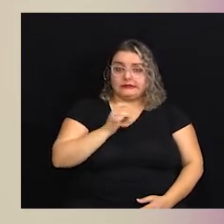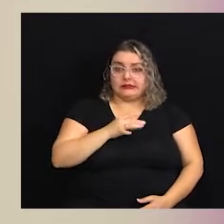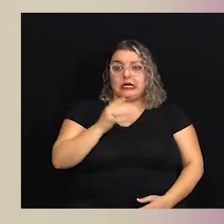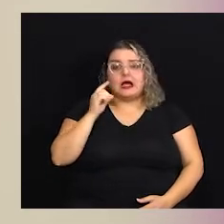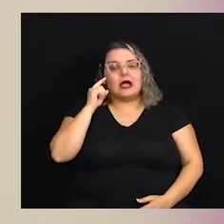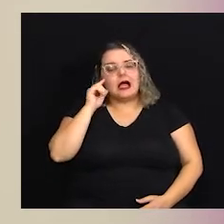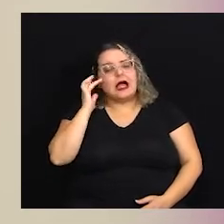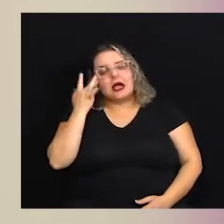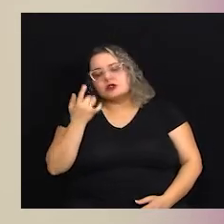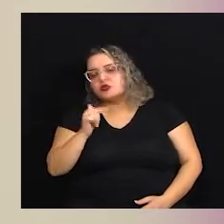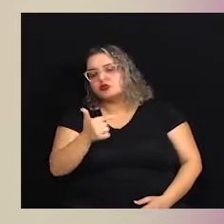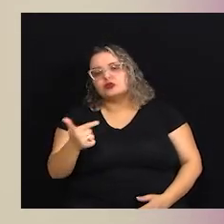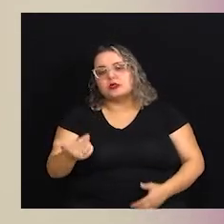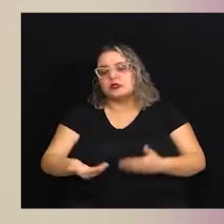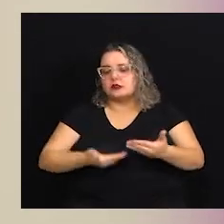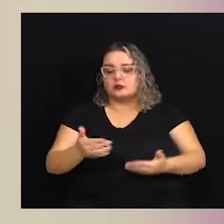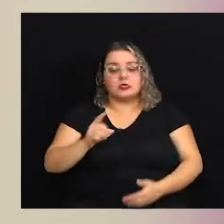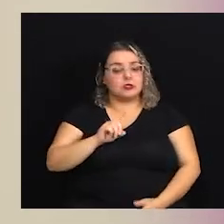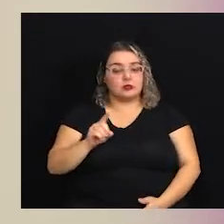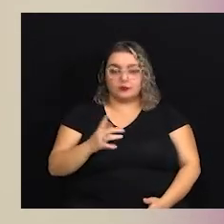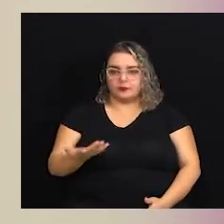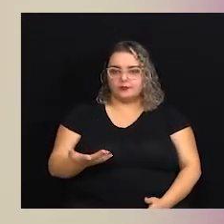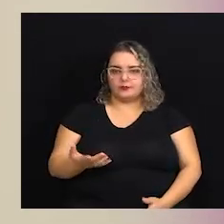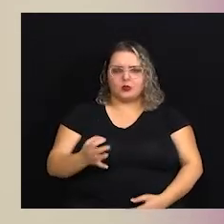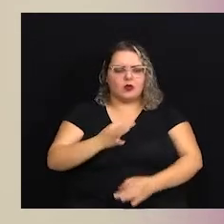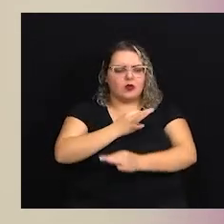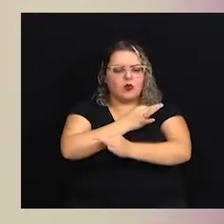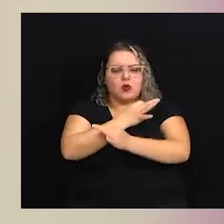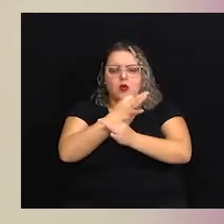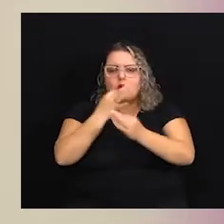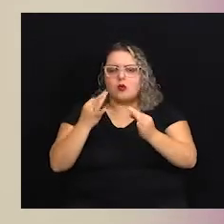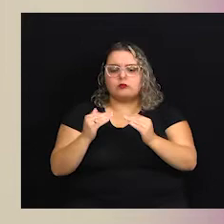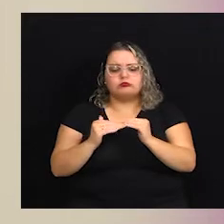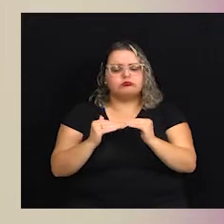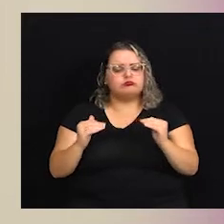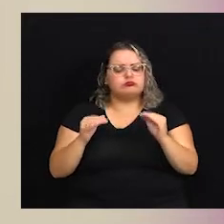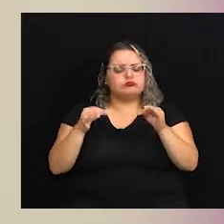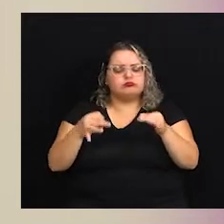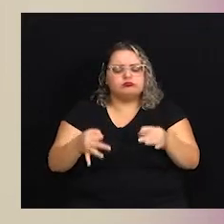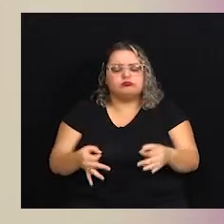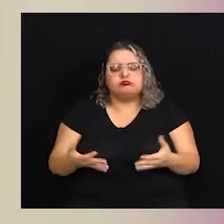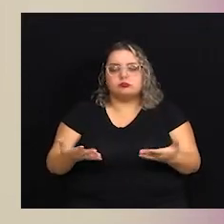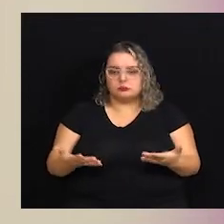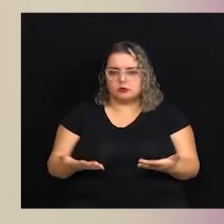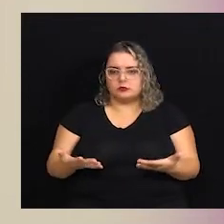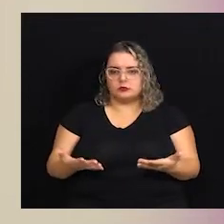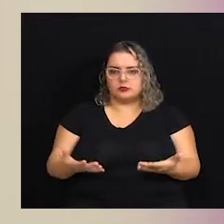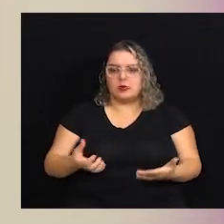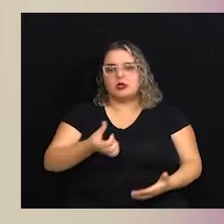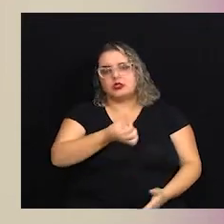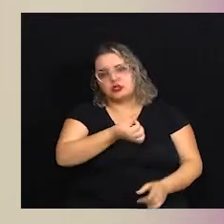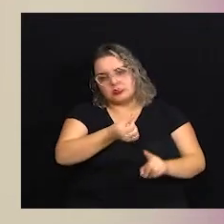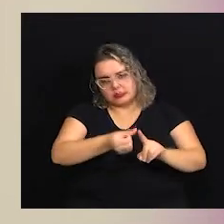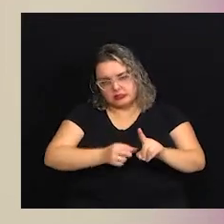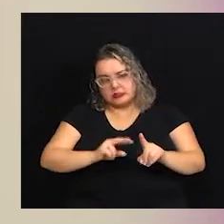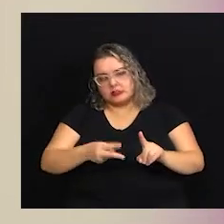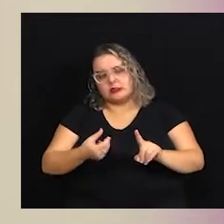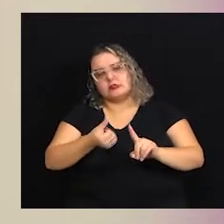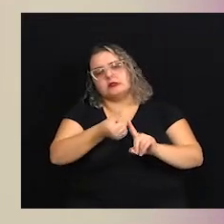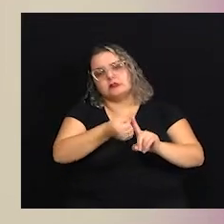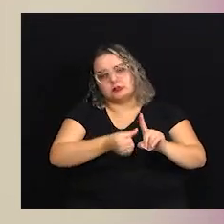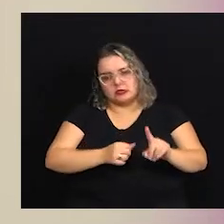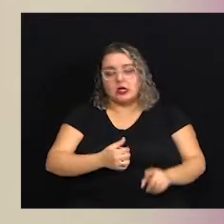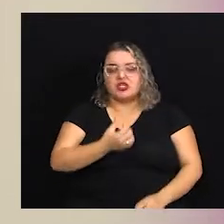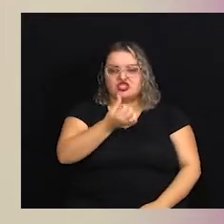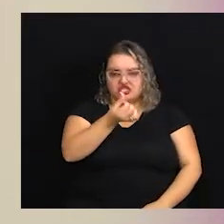verdade, elas pensam que não tem tratamento, e não é assim que funciona. Ficou ótima, alinhou, está tudo certinho, de 6 em